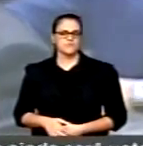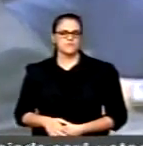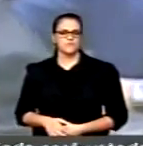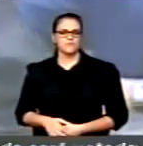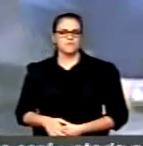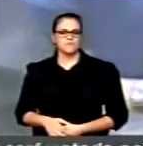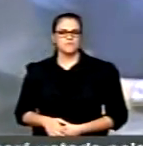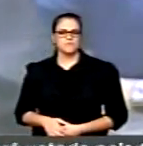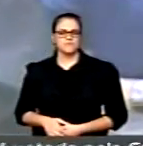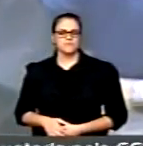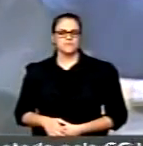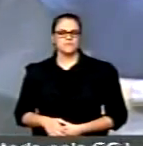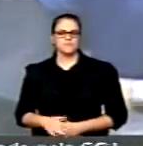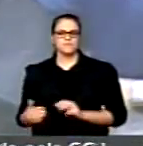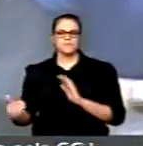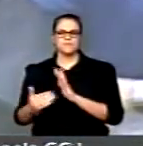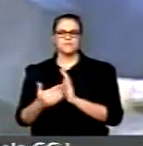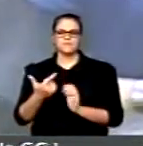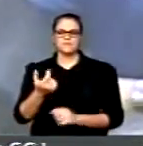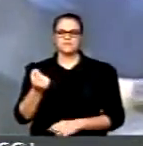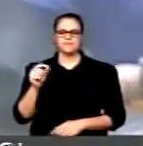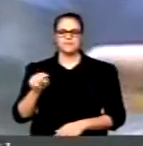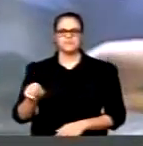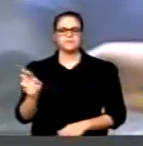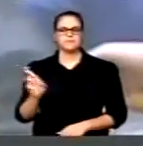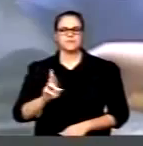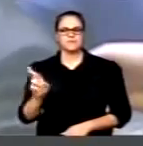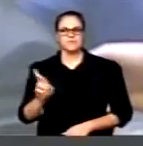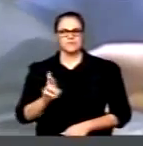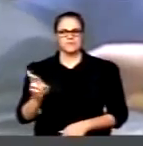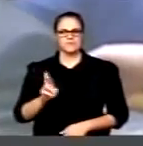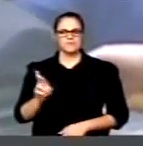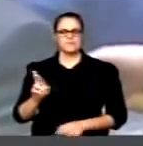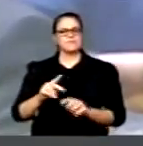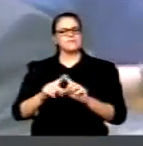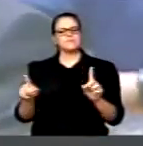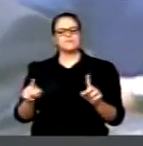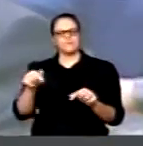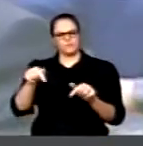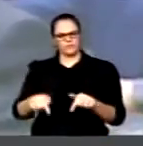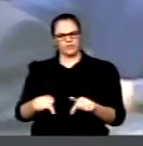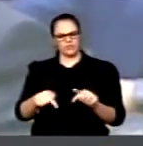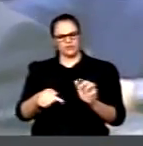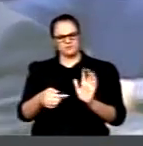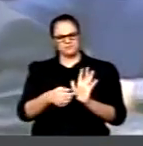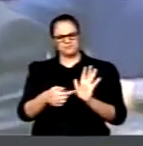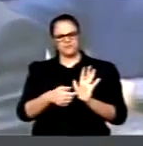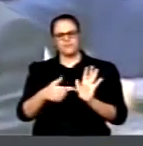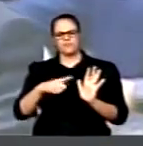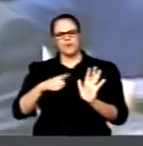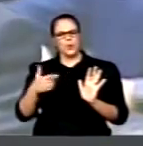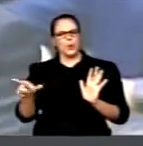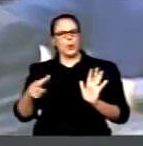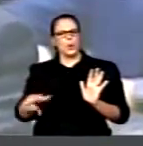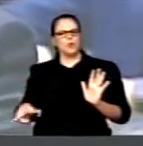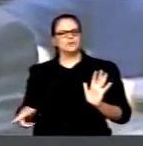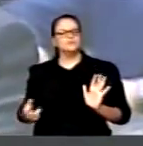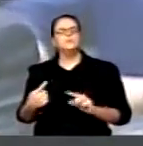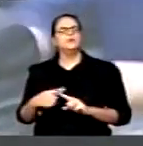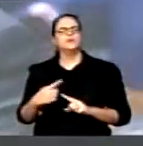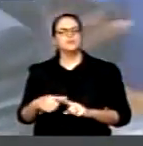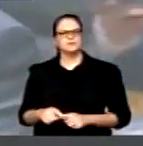Concluí, deputado. Até 20 mil reais e outros interesses ficaram aqui. Por que é que, né,